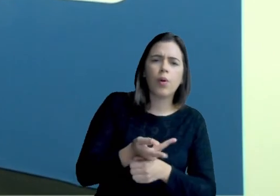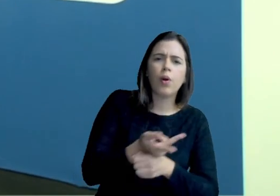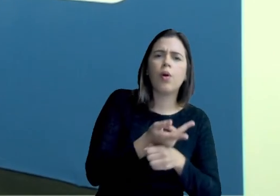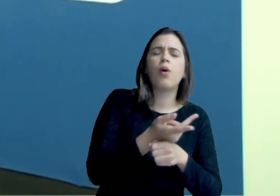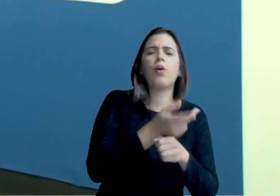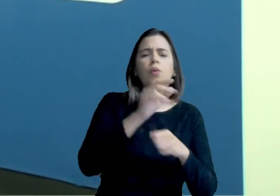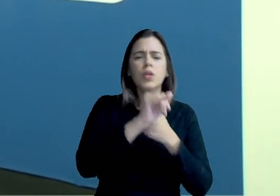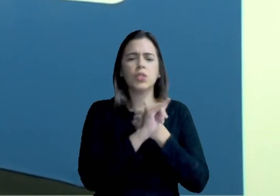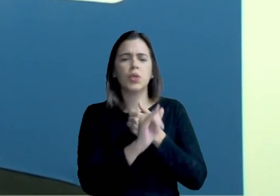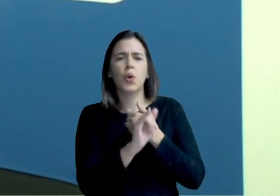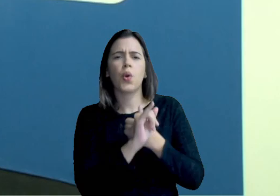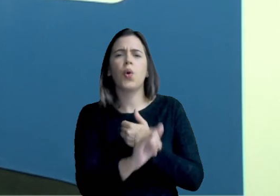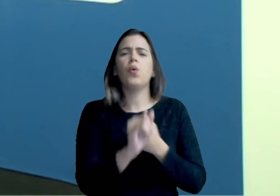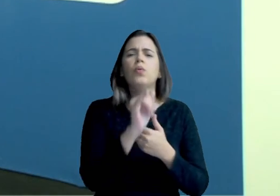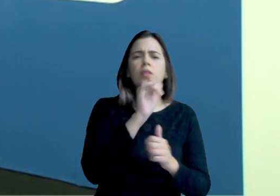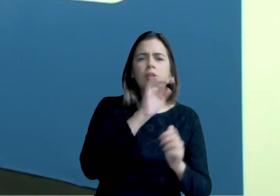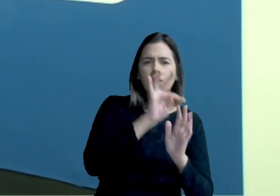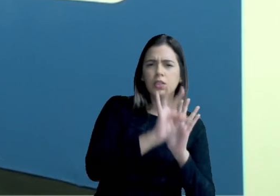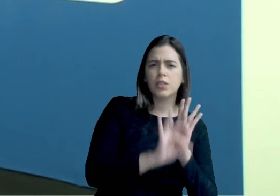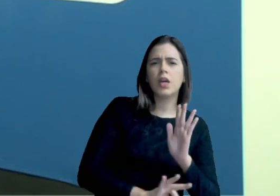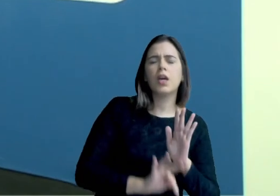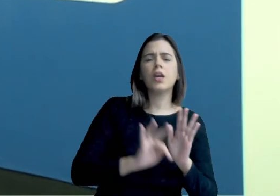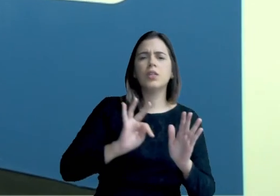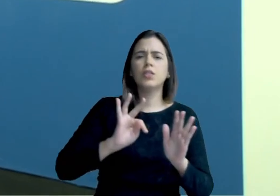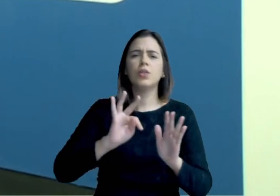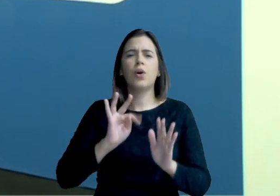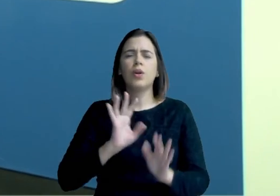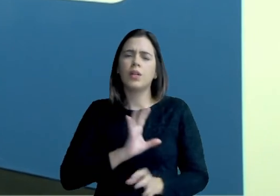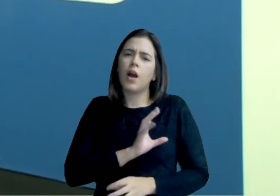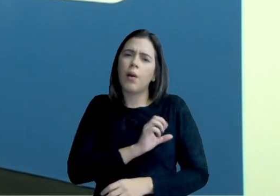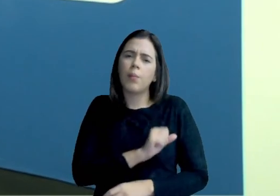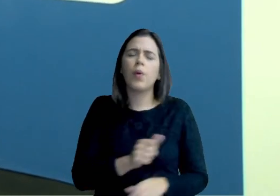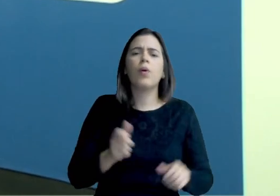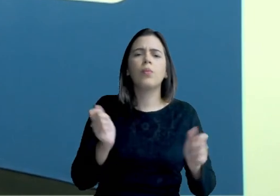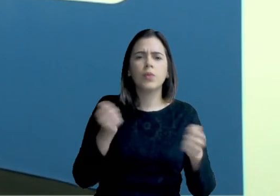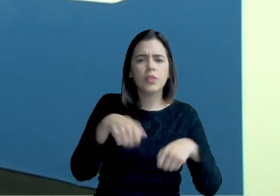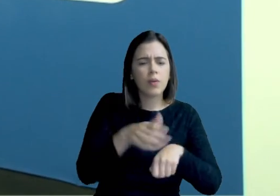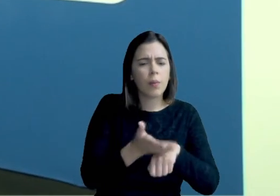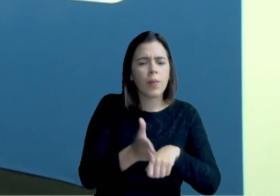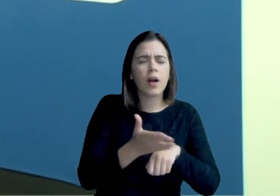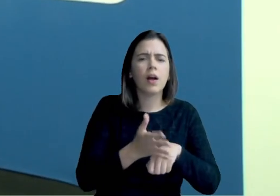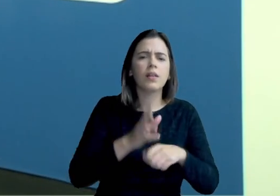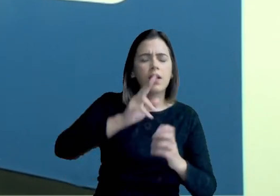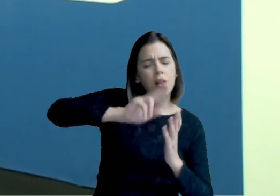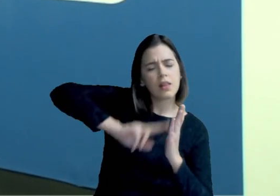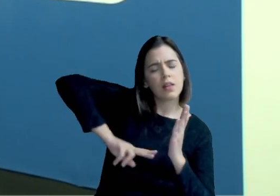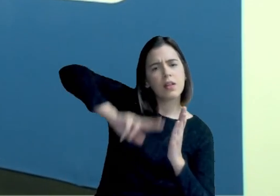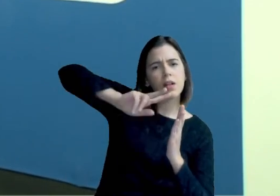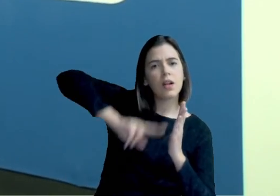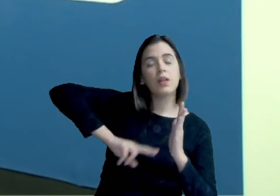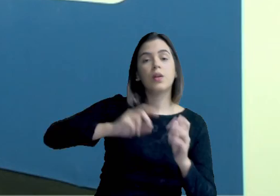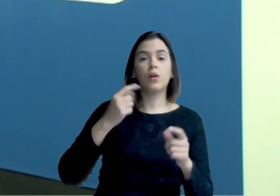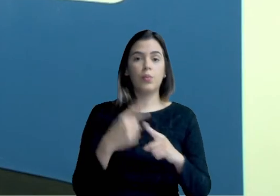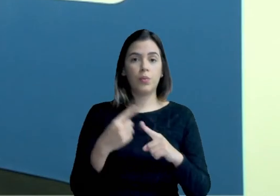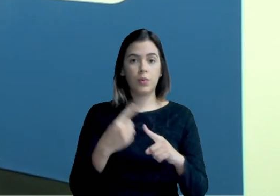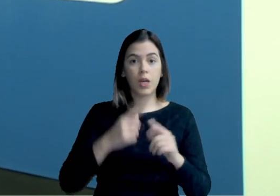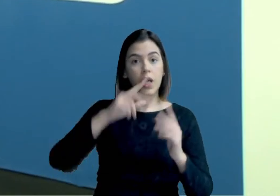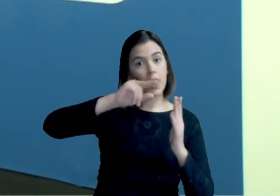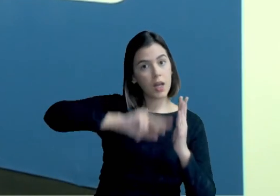que escreveram crônicas, que escreveram romances e comece a criar o hábito de leitura de espanhol, porque